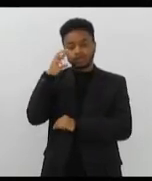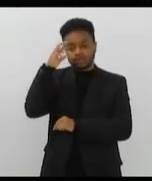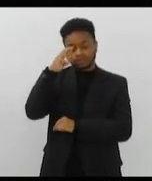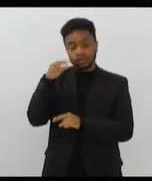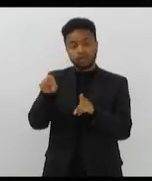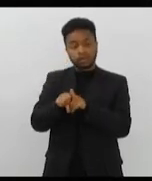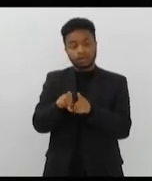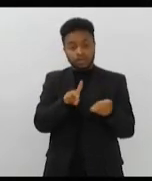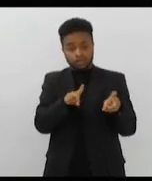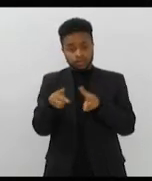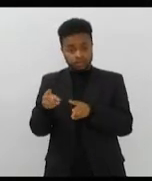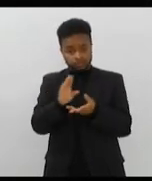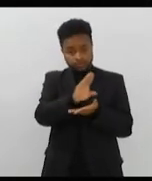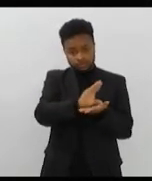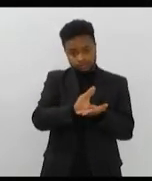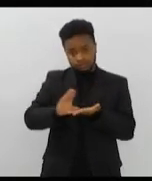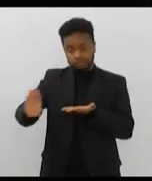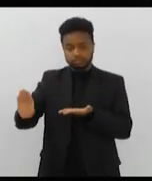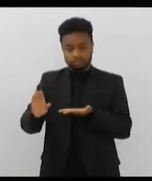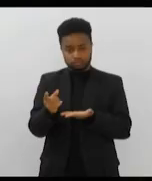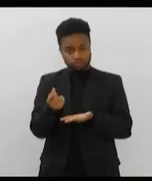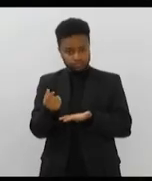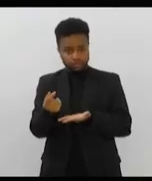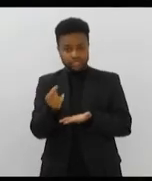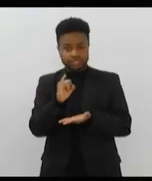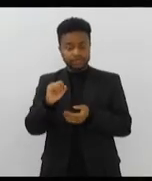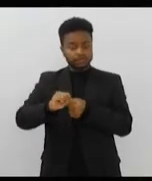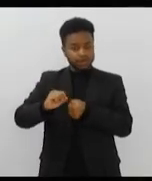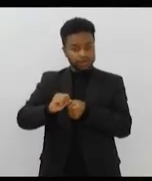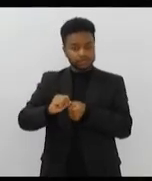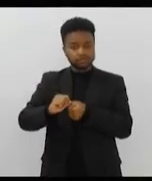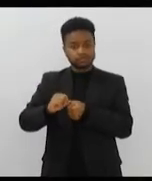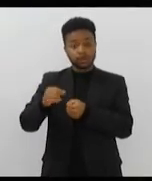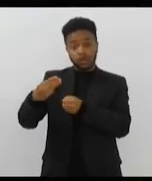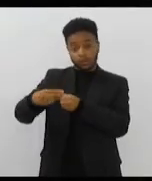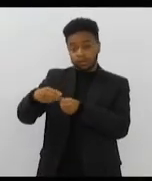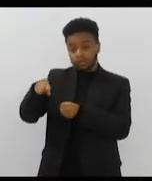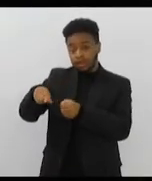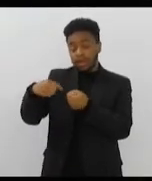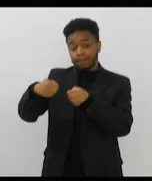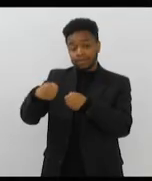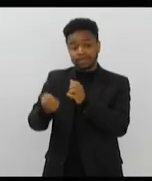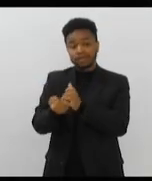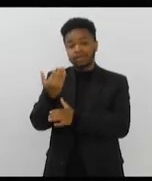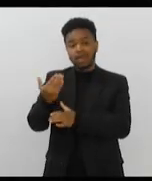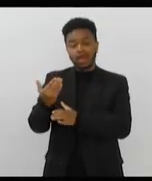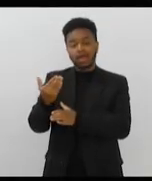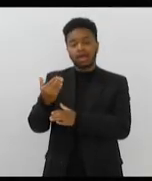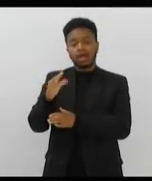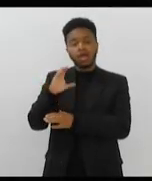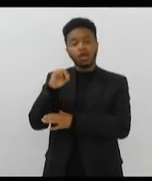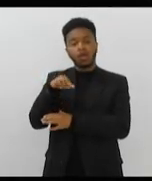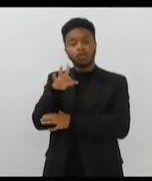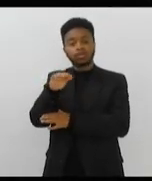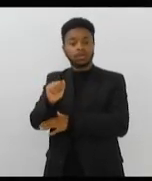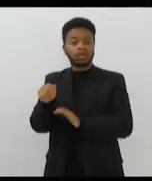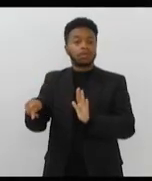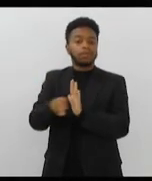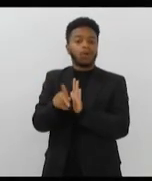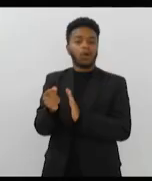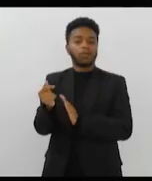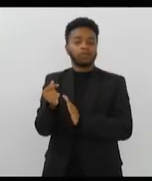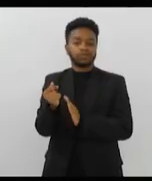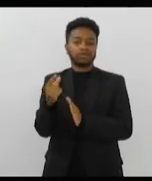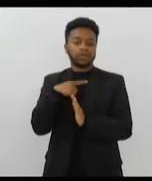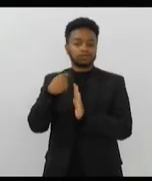essa transferência especial, quando é feita, o município tem que abrir uma conta específica, está no